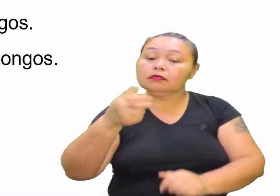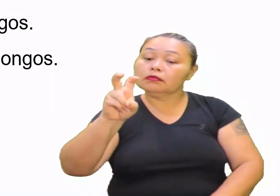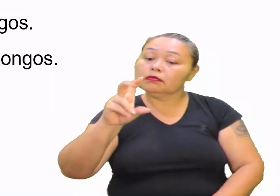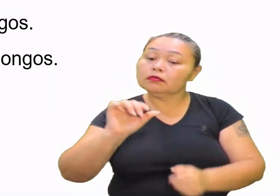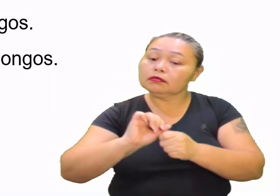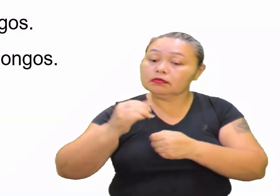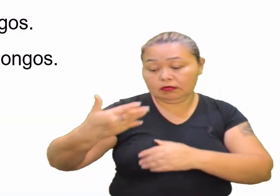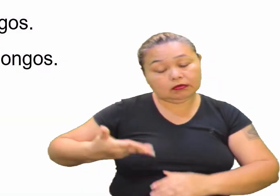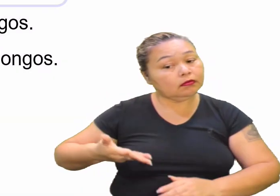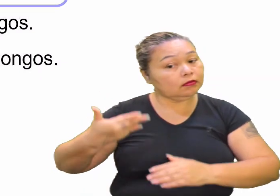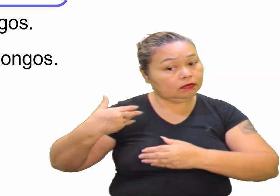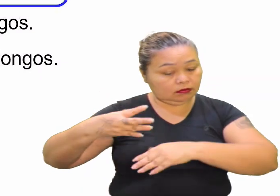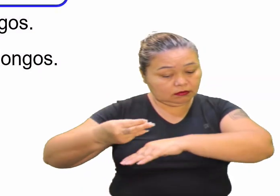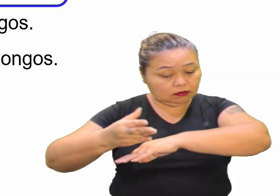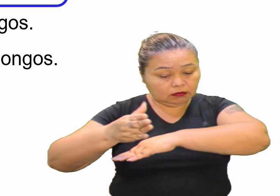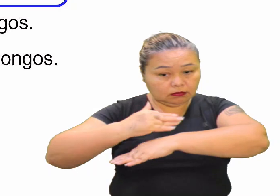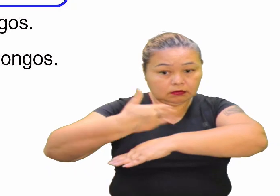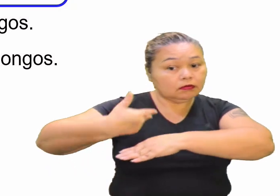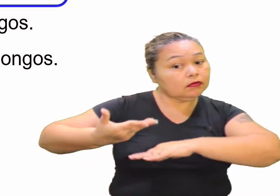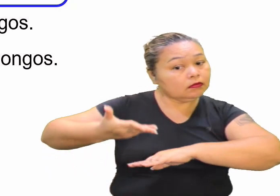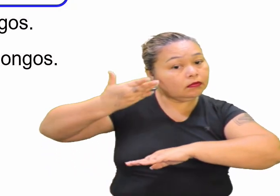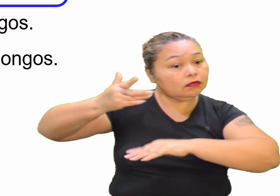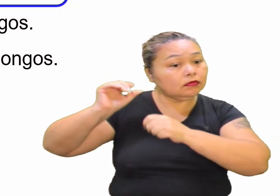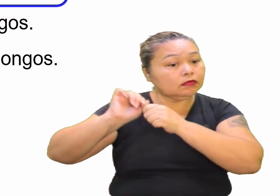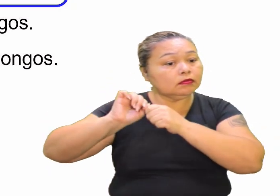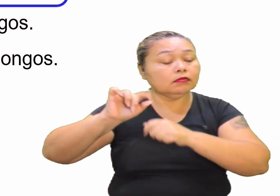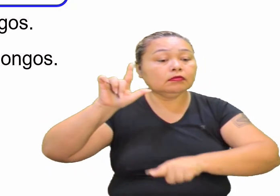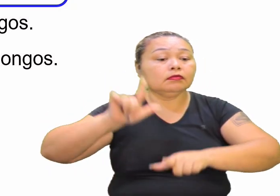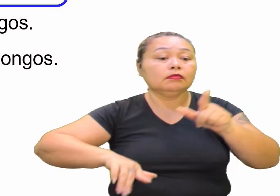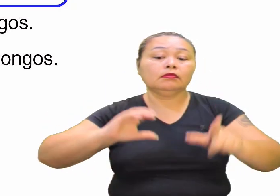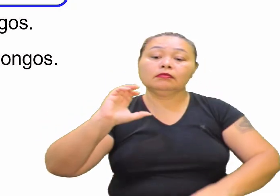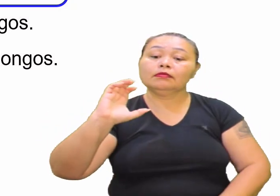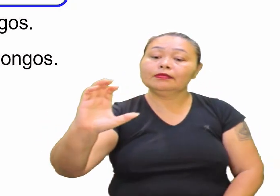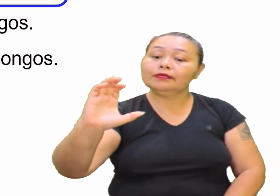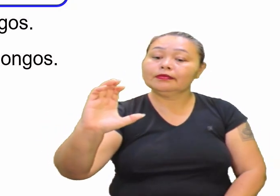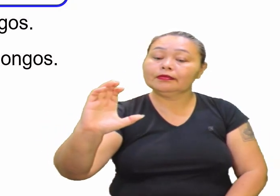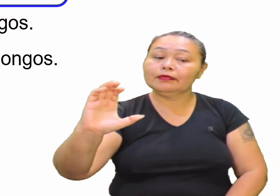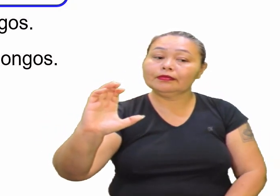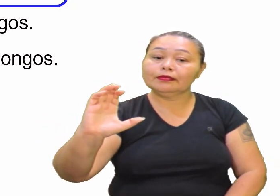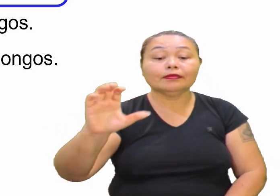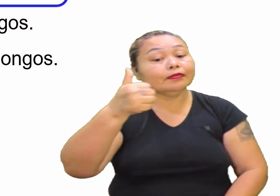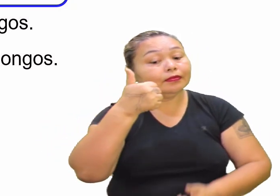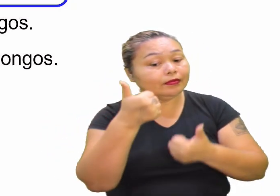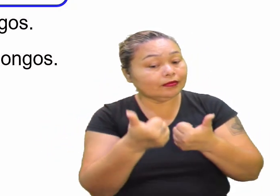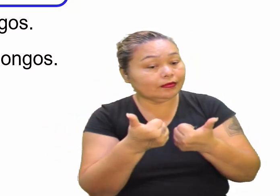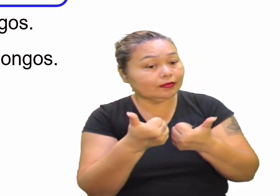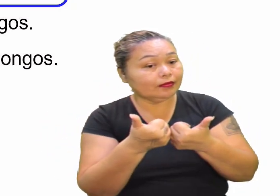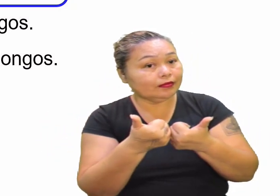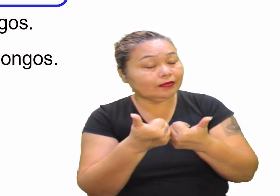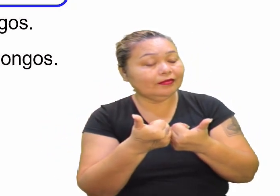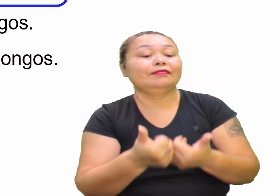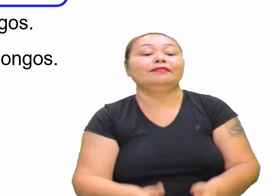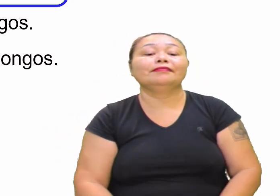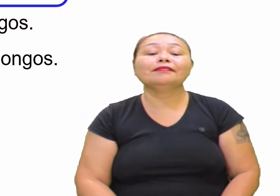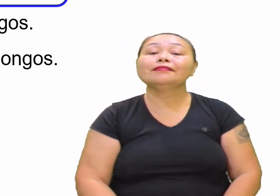Logo, a única alternativa que pode contemplar aí é a nossa alternativa C. Tudo bem?